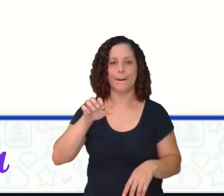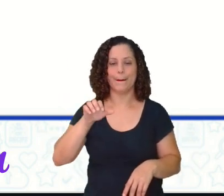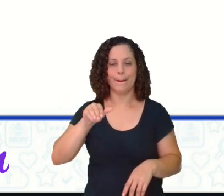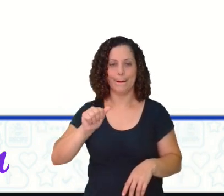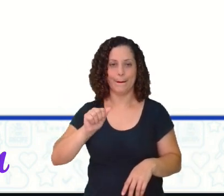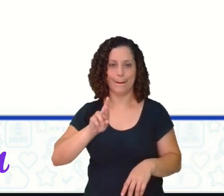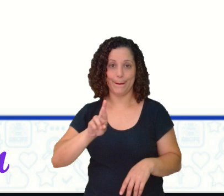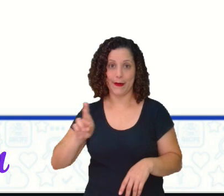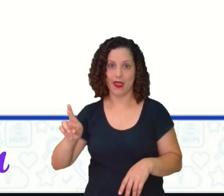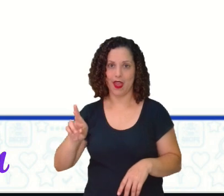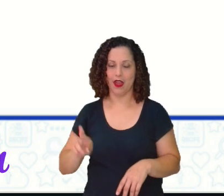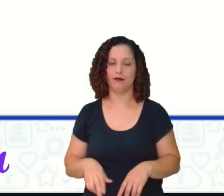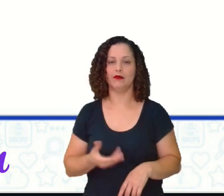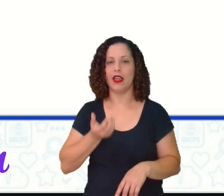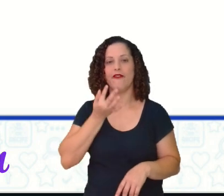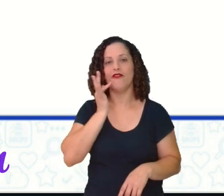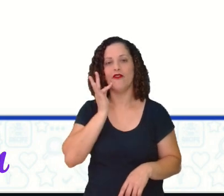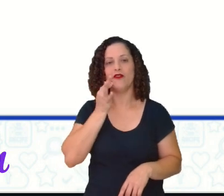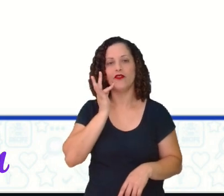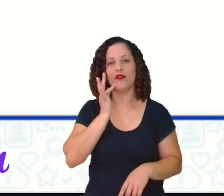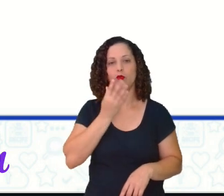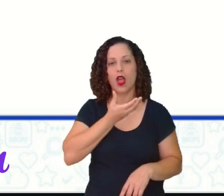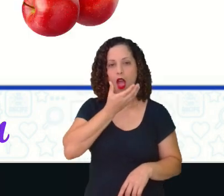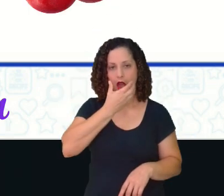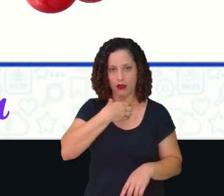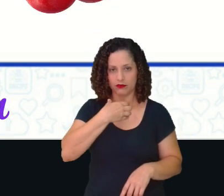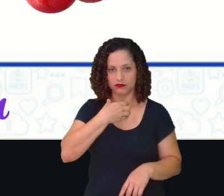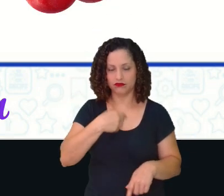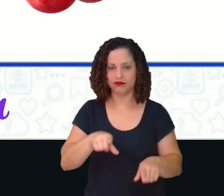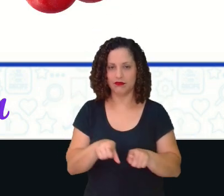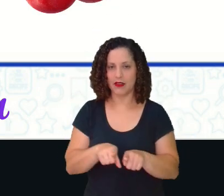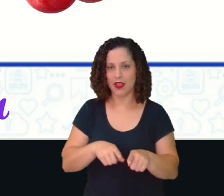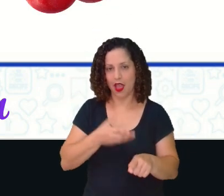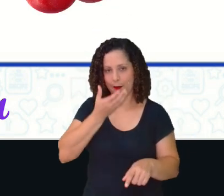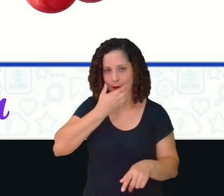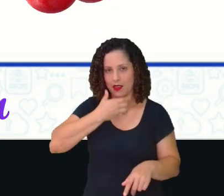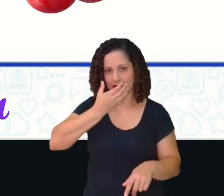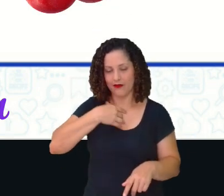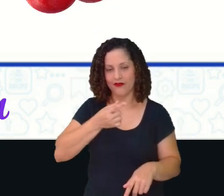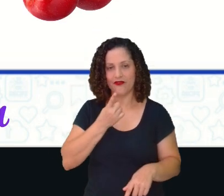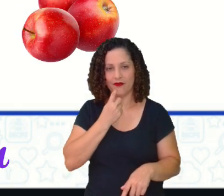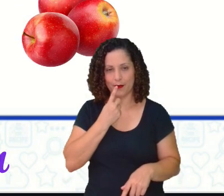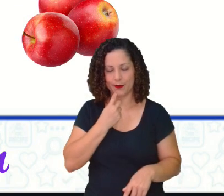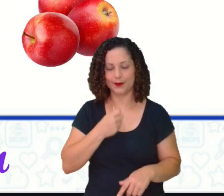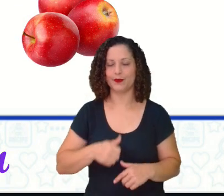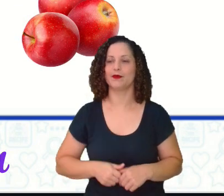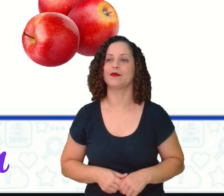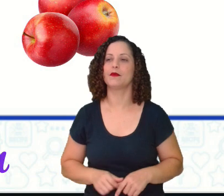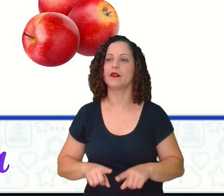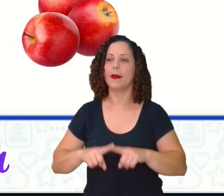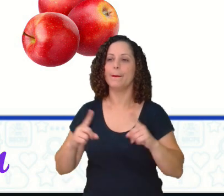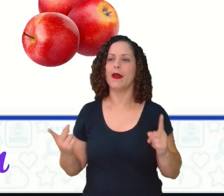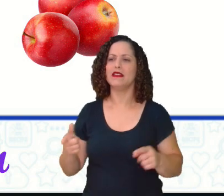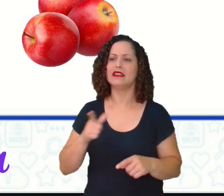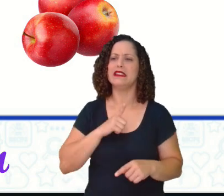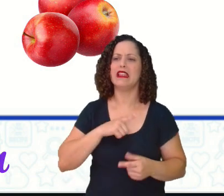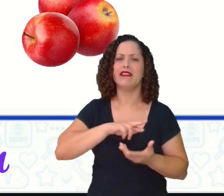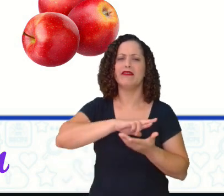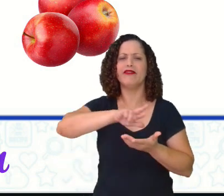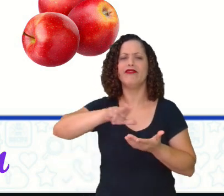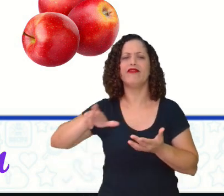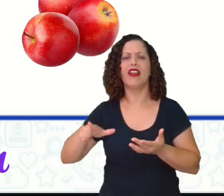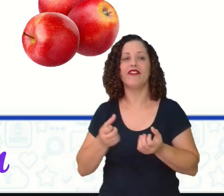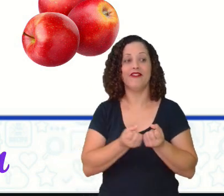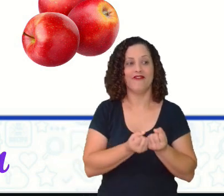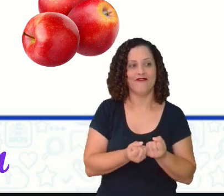An apple, uma maçã, tá? Agora, se eu tiver mais de uma pera e mais de uma maçã, vai